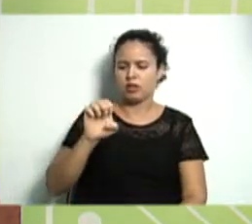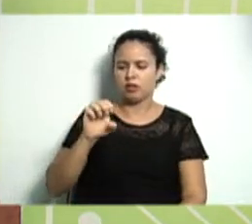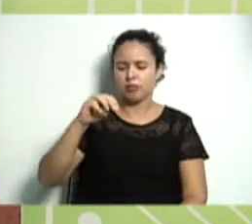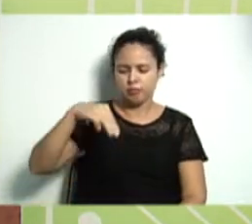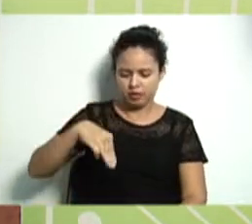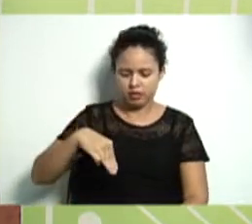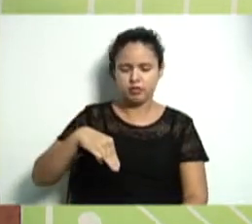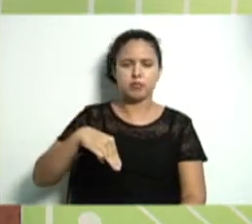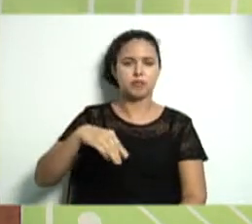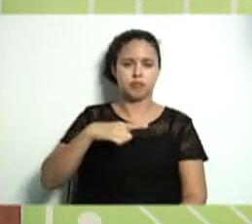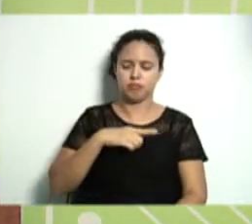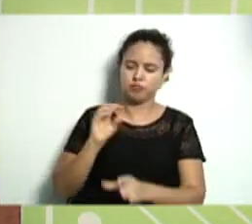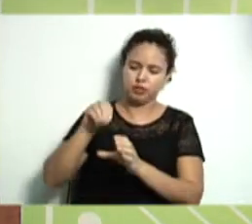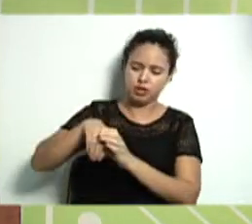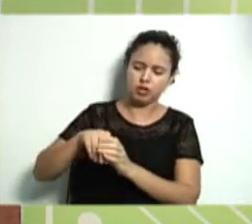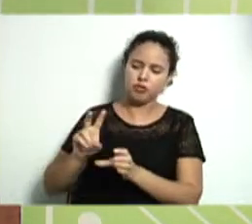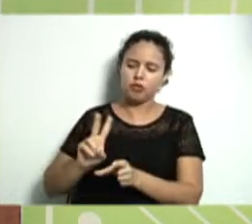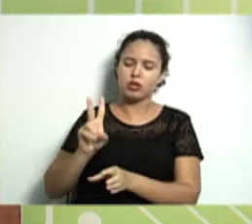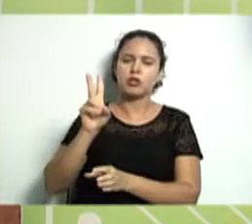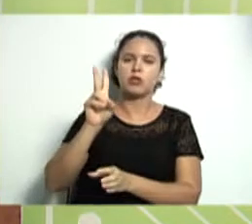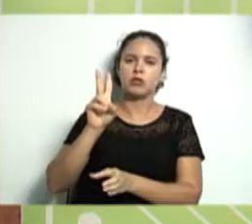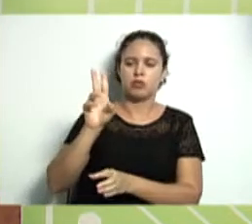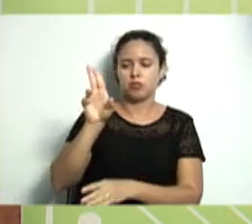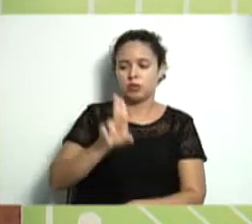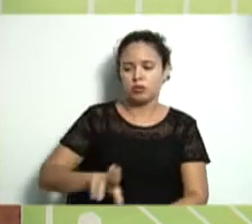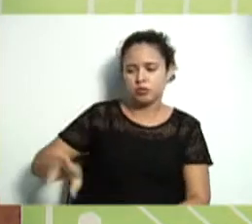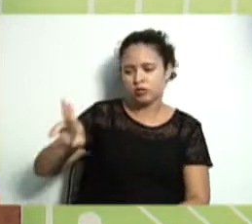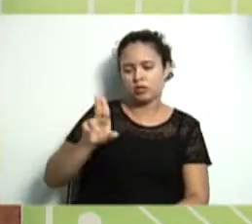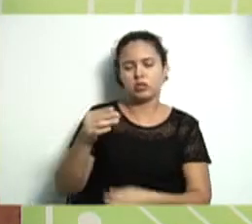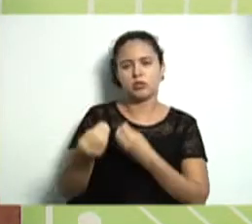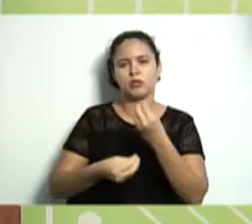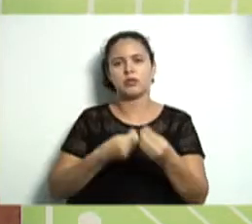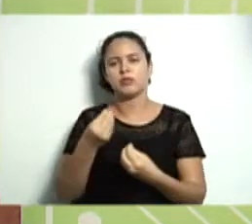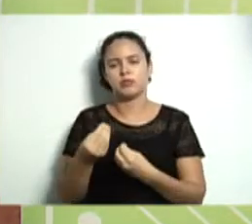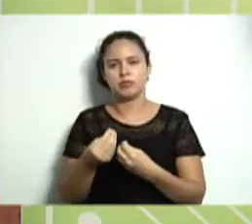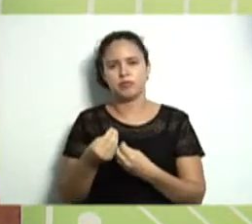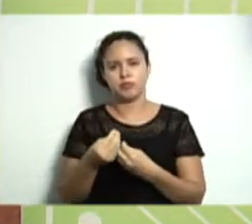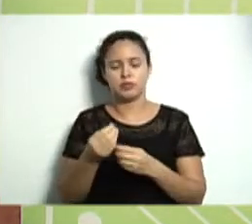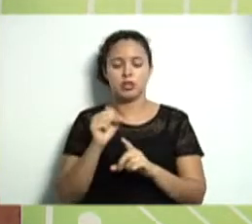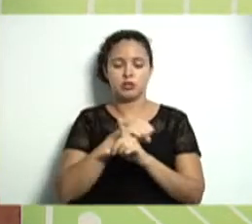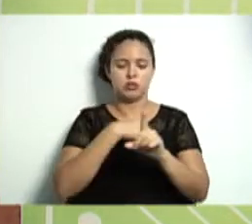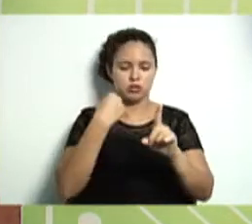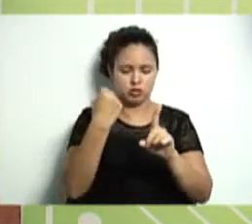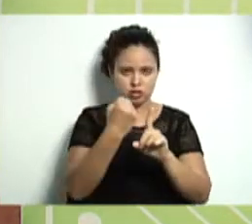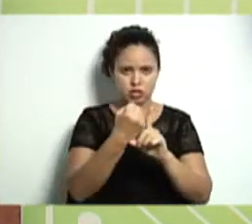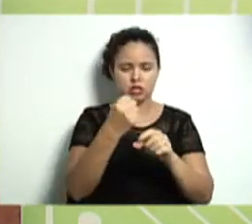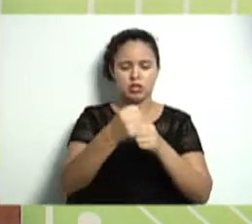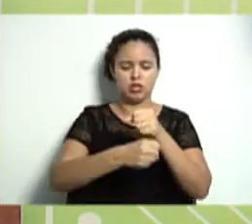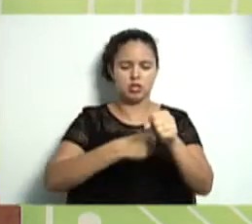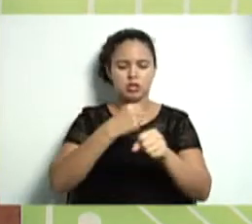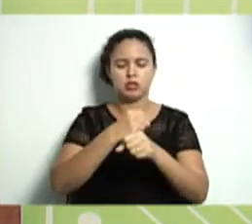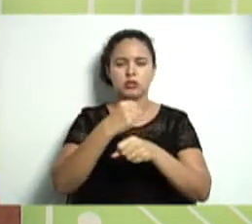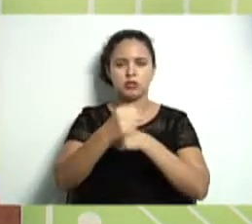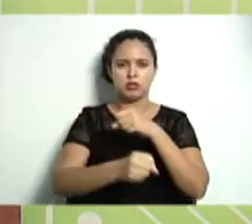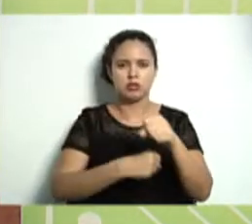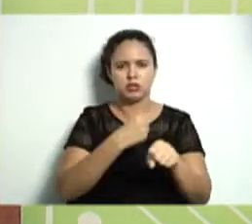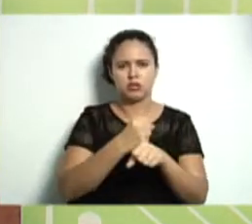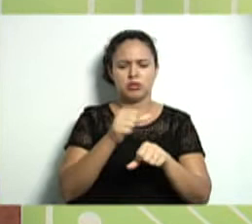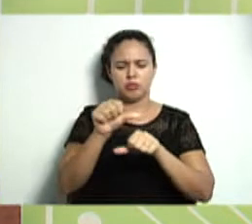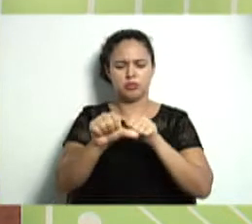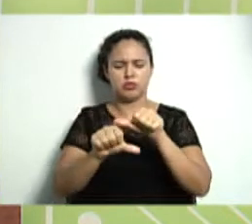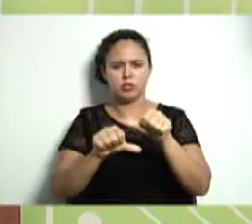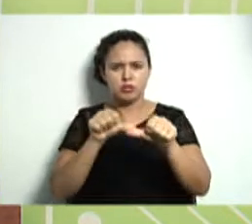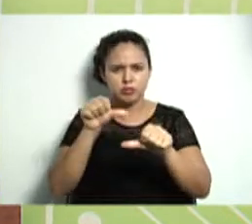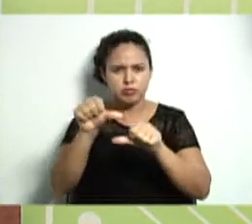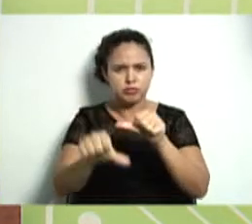usado, né? Então, houveram todas essas modificações na sociedade e houveram essas modificações